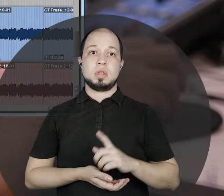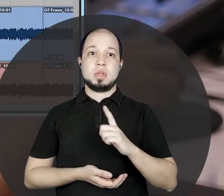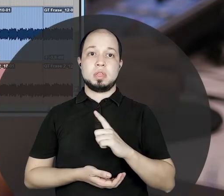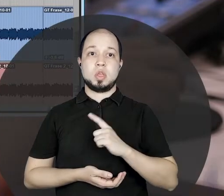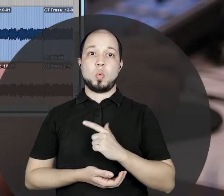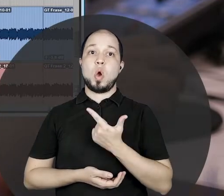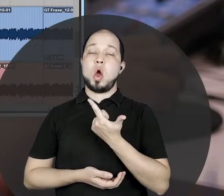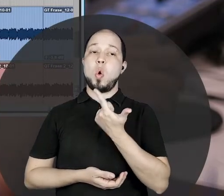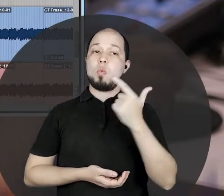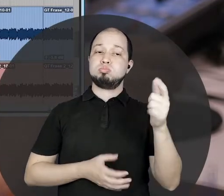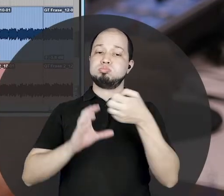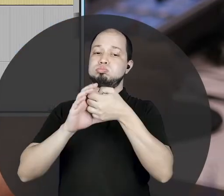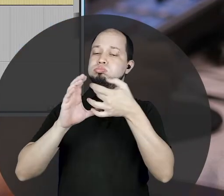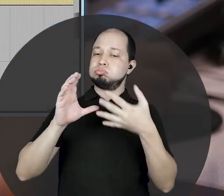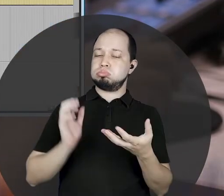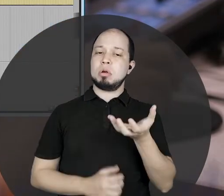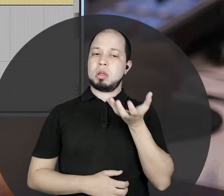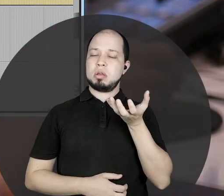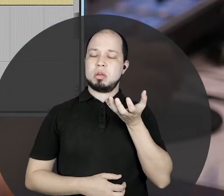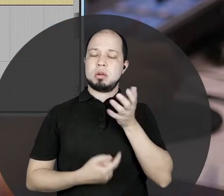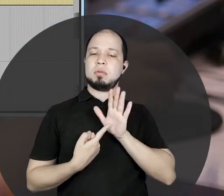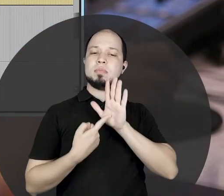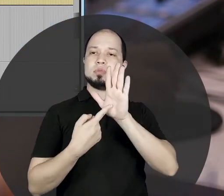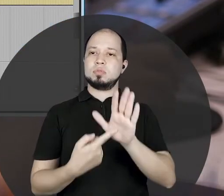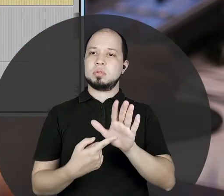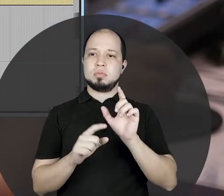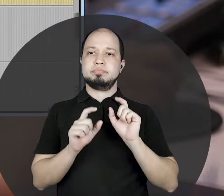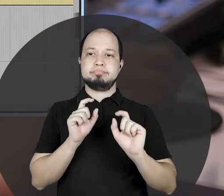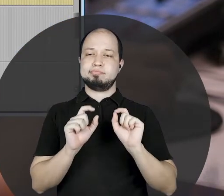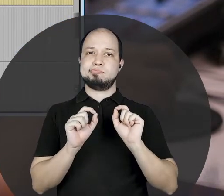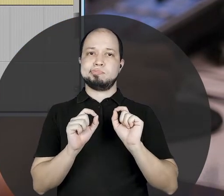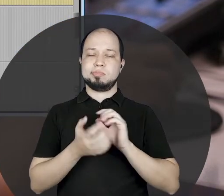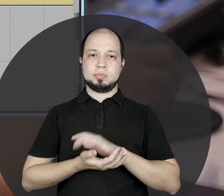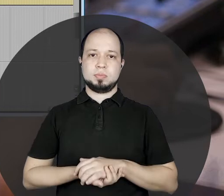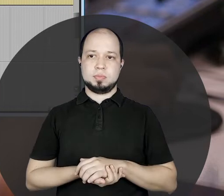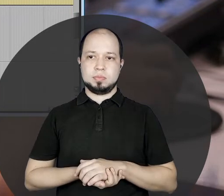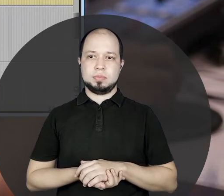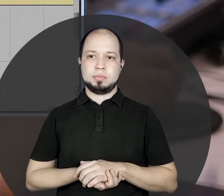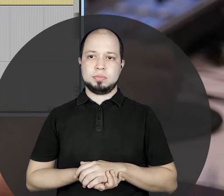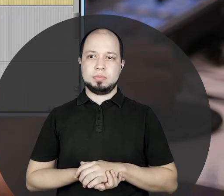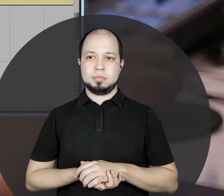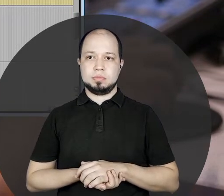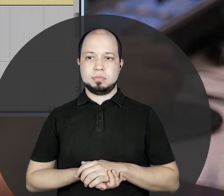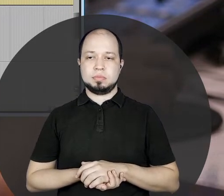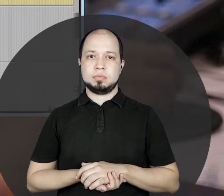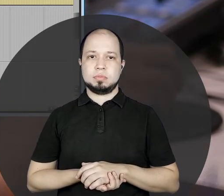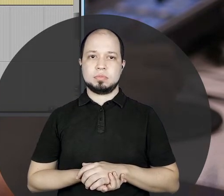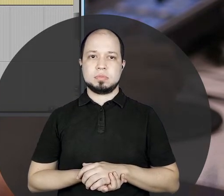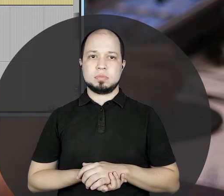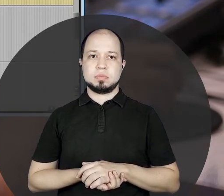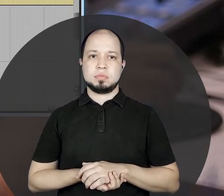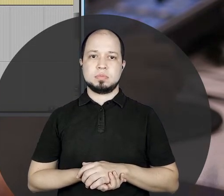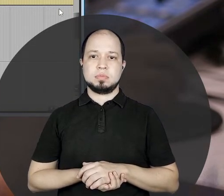Tem aqui um outro ponto que eu queria abordar, que é o seguinte, deixa eu ver onde é. Tava aqui, às vezes estou